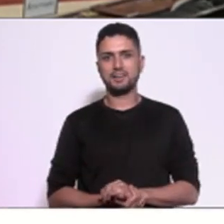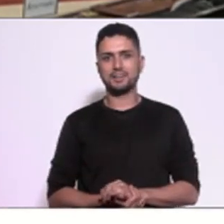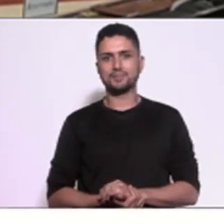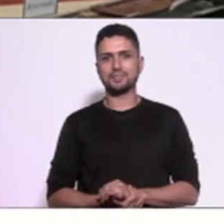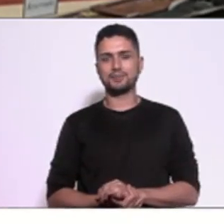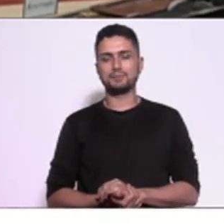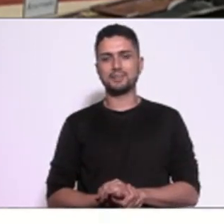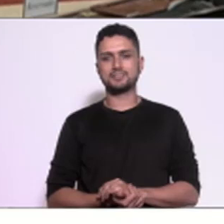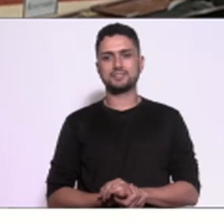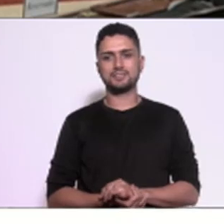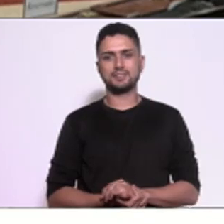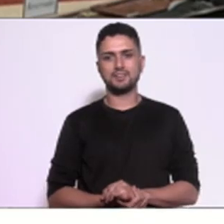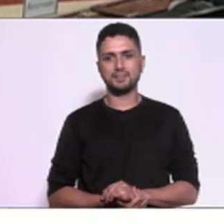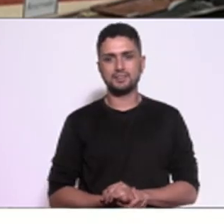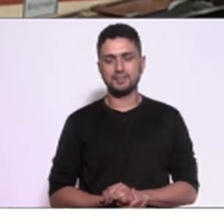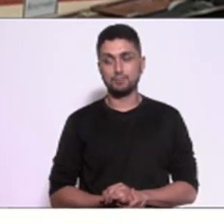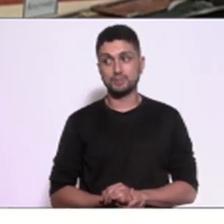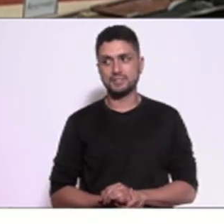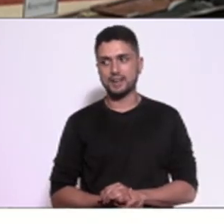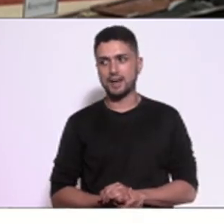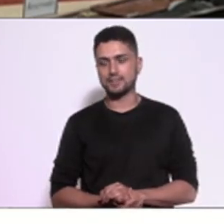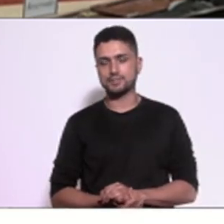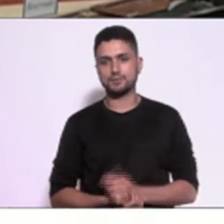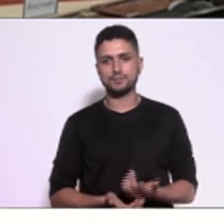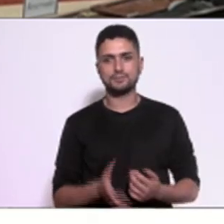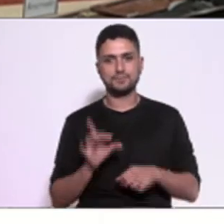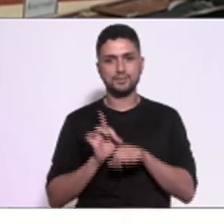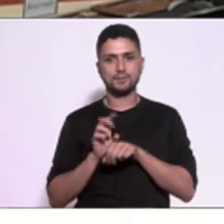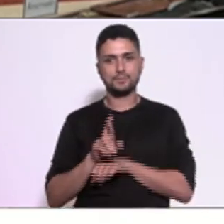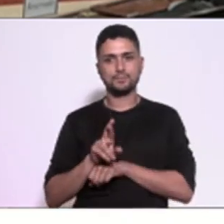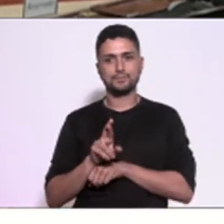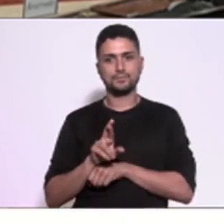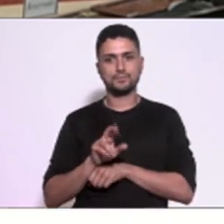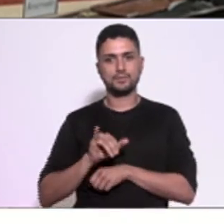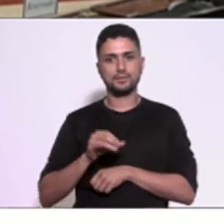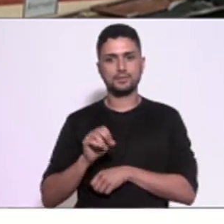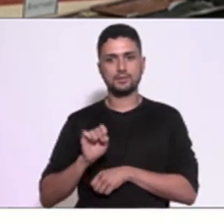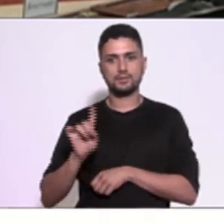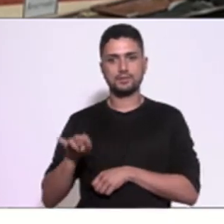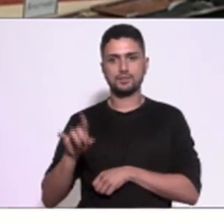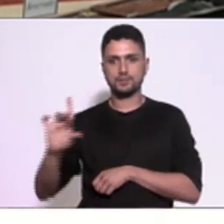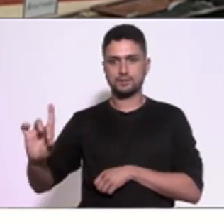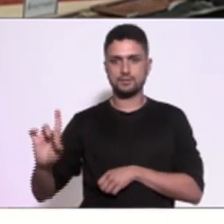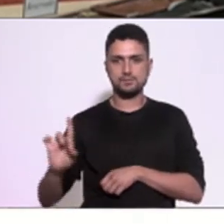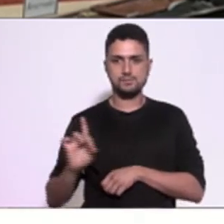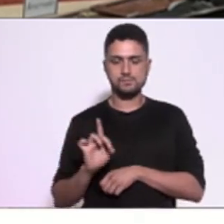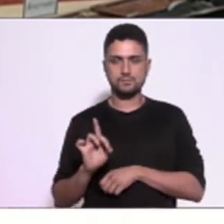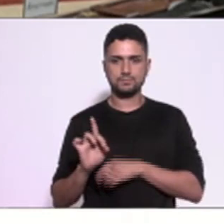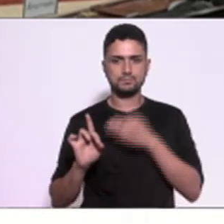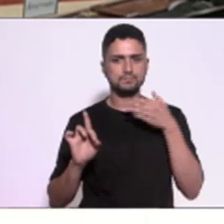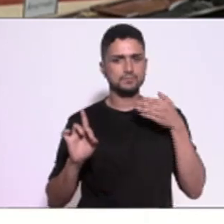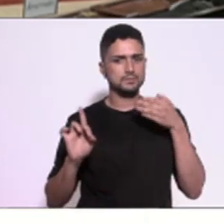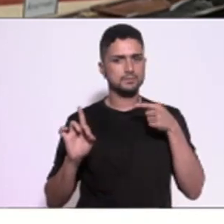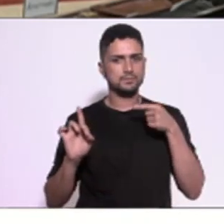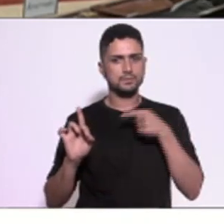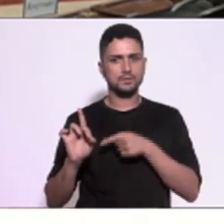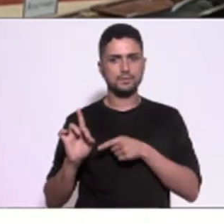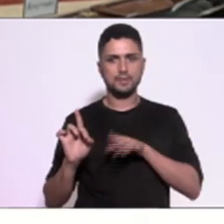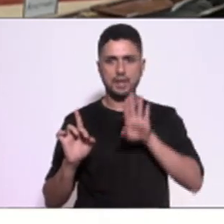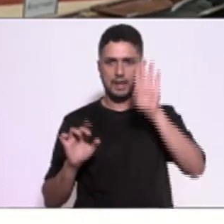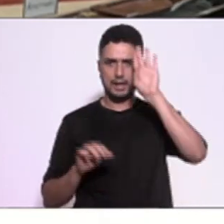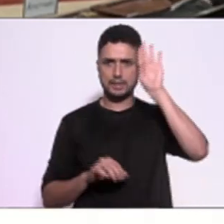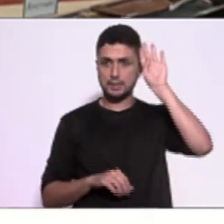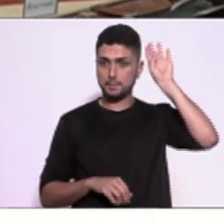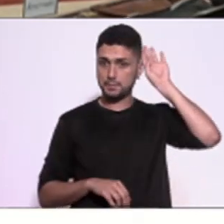Convido o doutor José Murilo de Carvalho, nosso imortal da Academia Brasileira